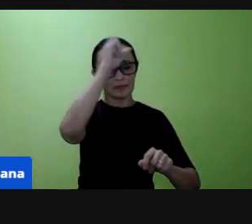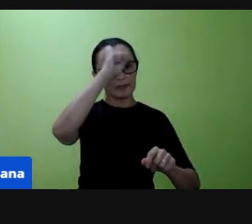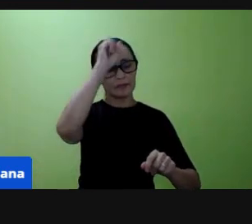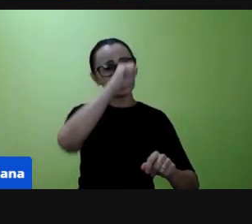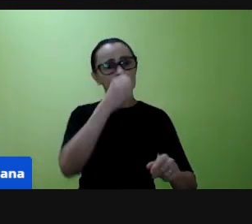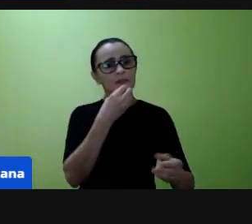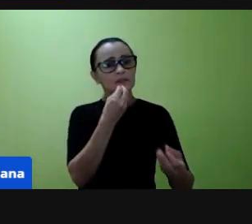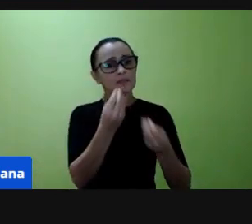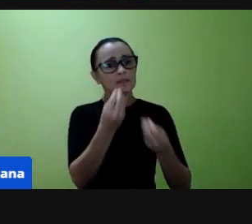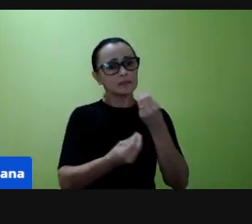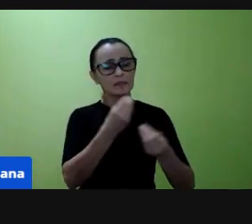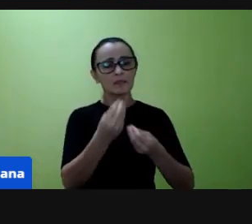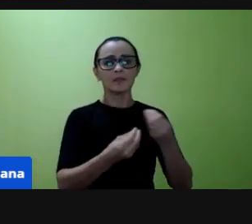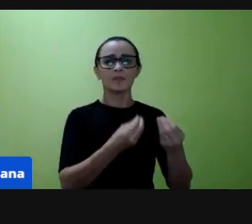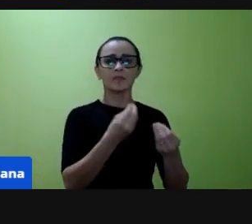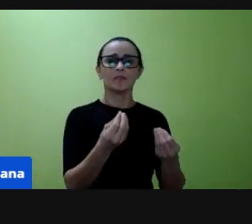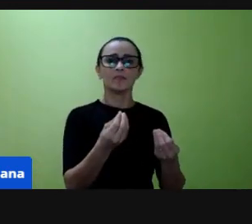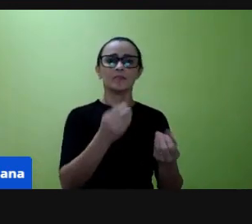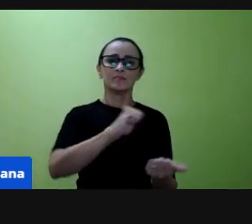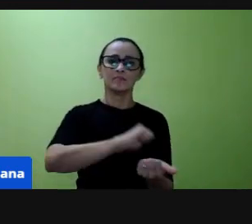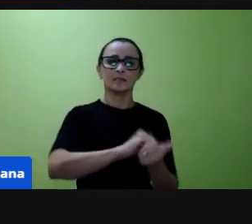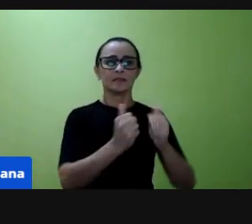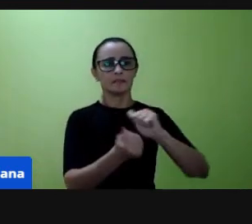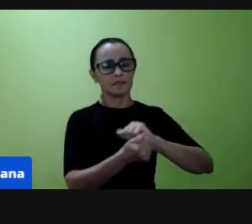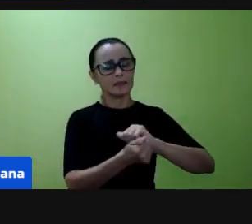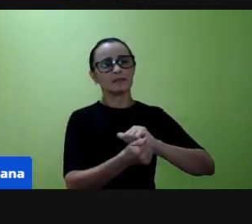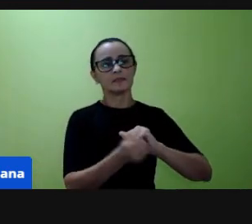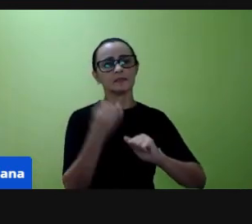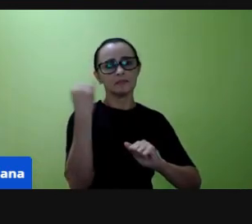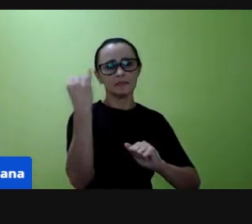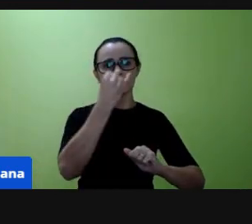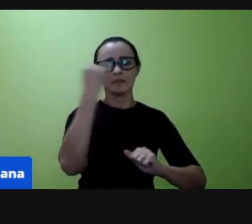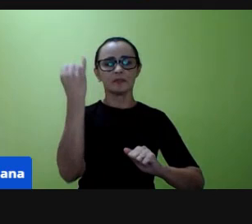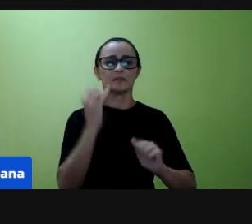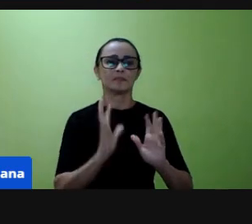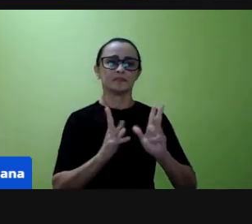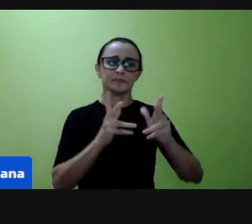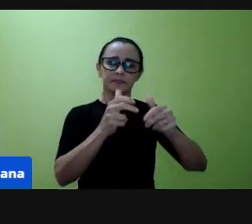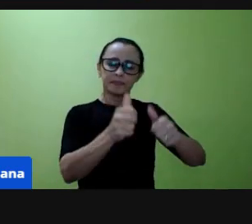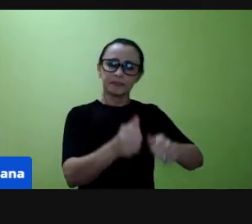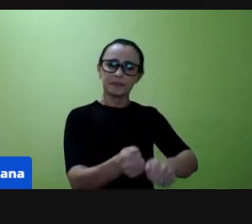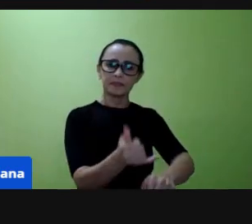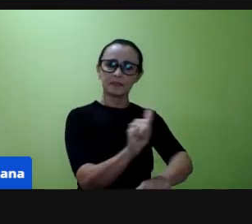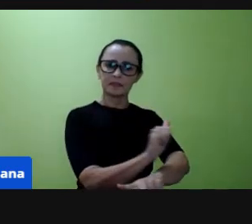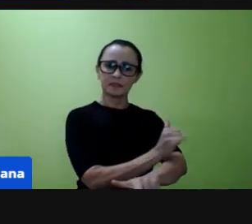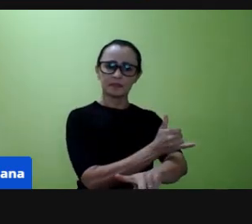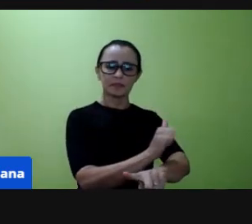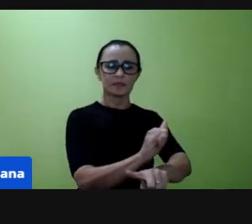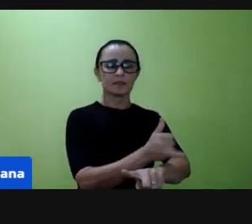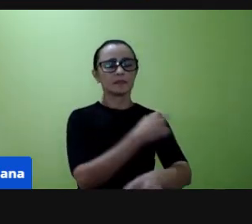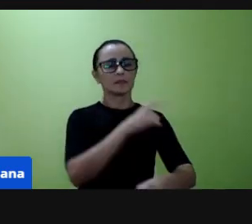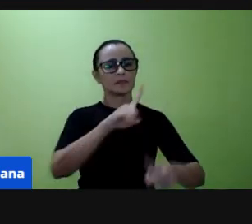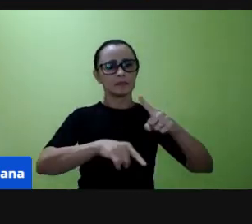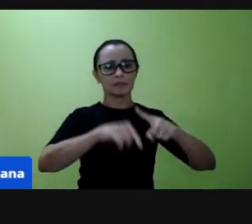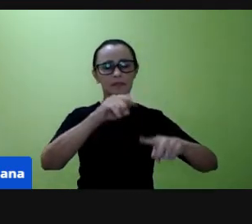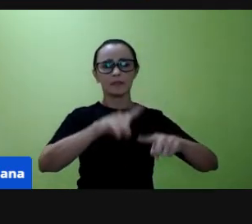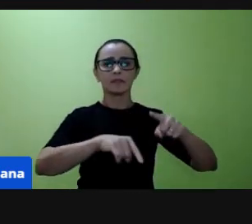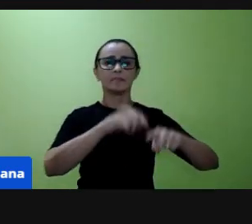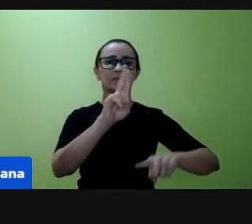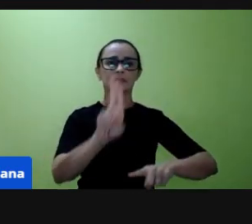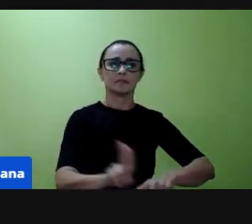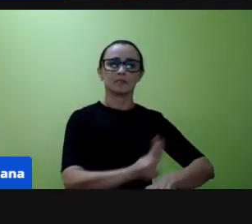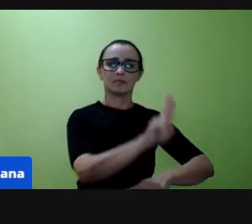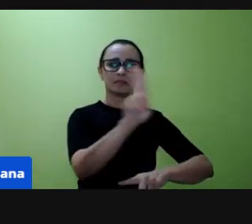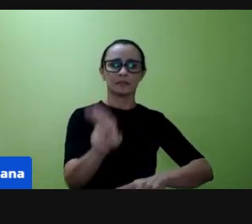ela. Eu acho que isso é muito importante. Todas as estratégias, todas as ferramentas que vocês usam,